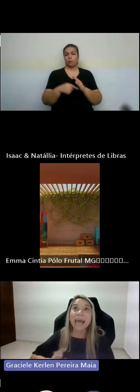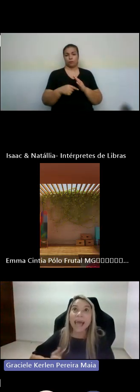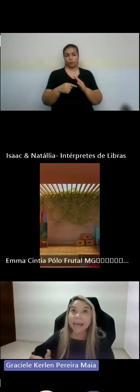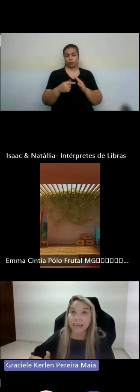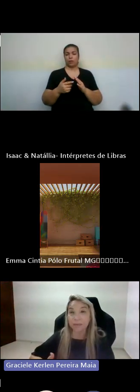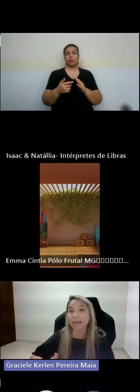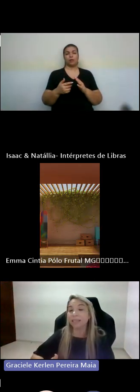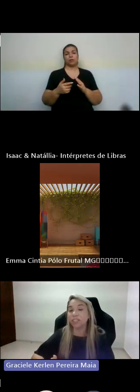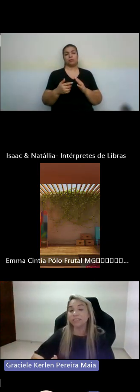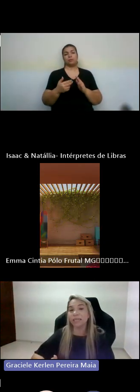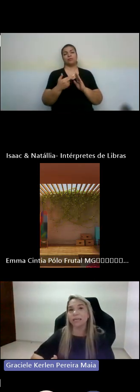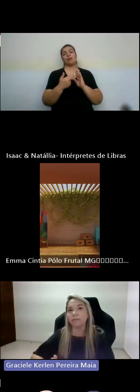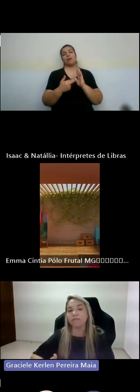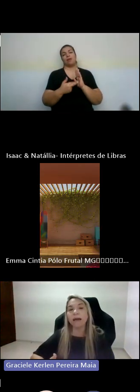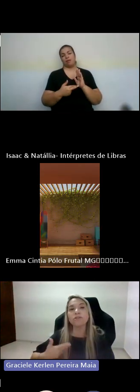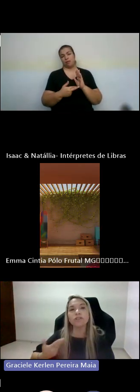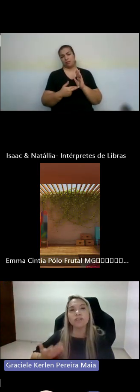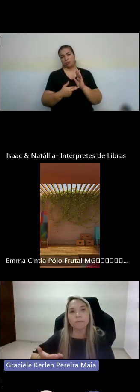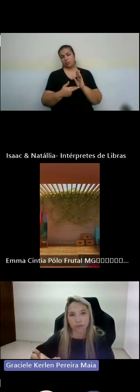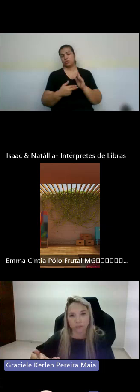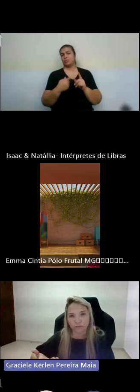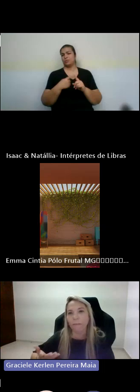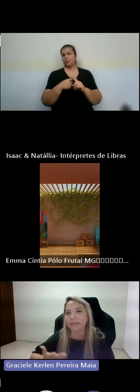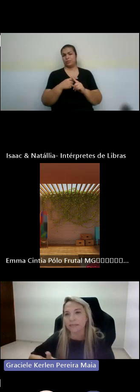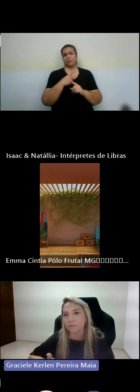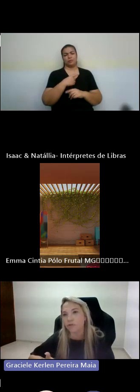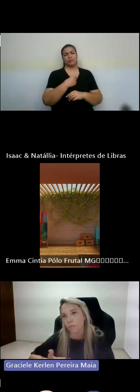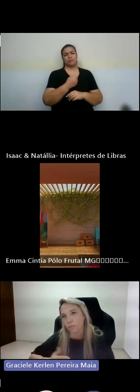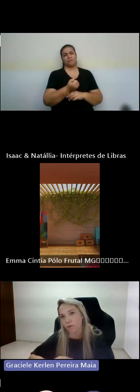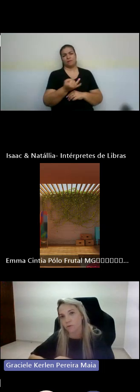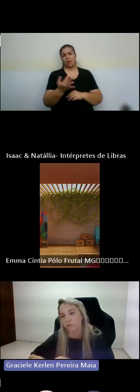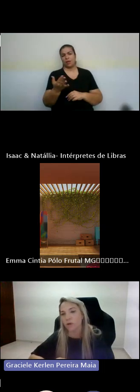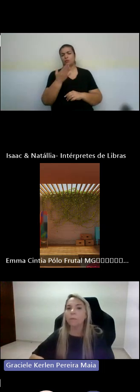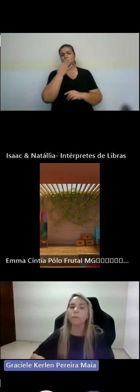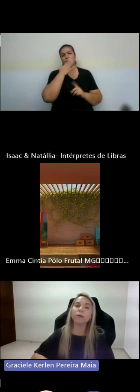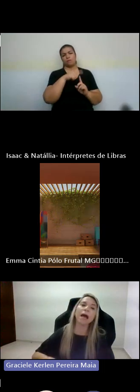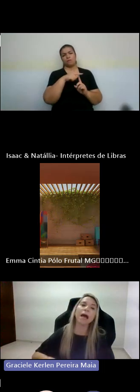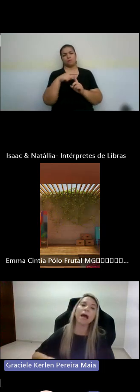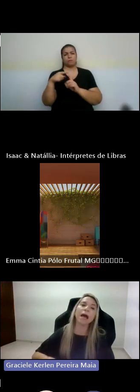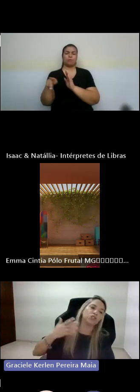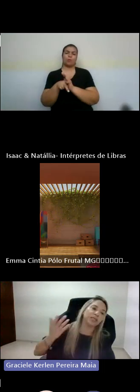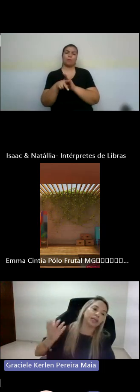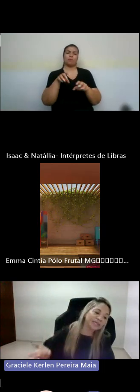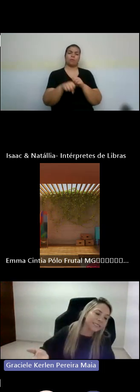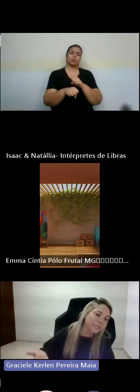nas regras, porque a gente tem vários tipos de formação de compostos, por